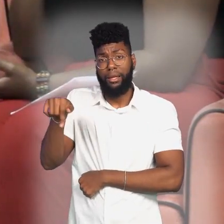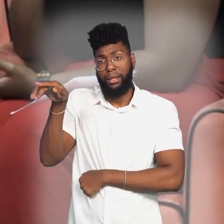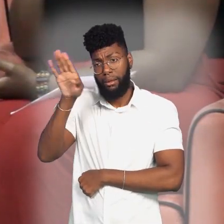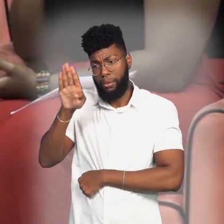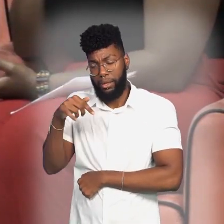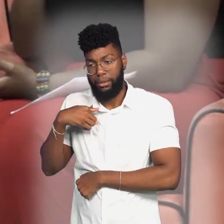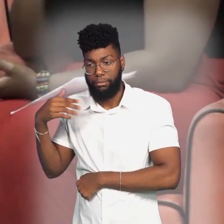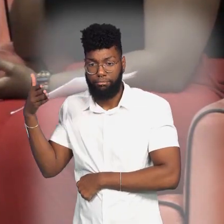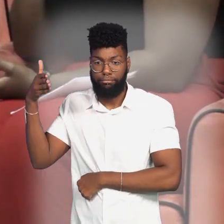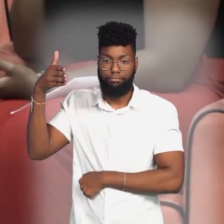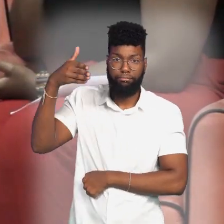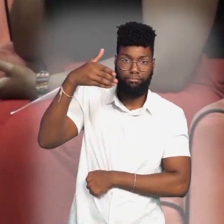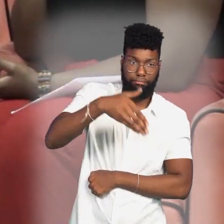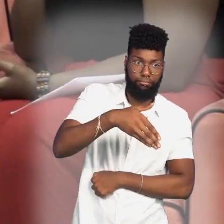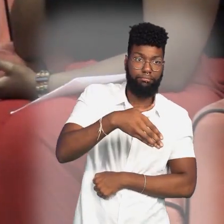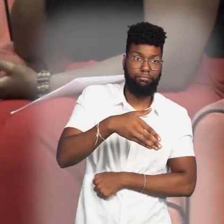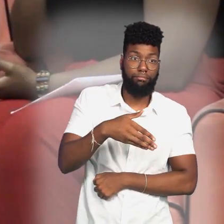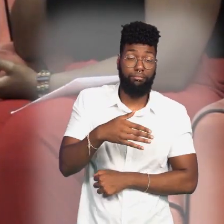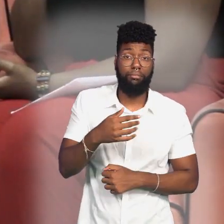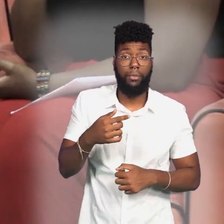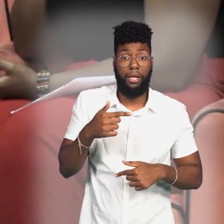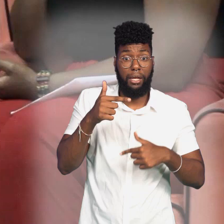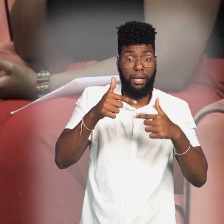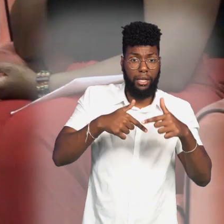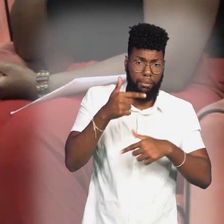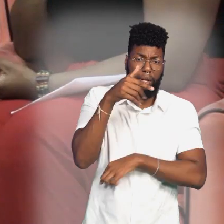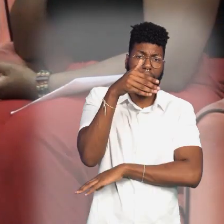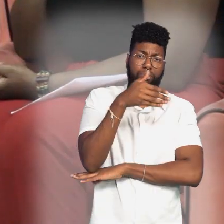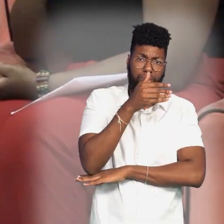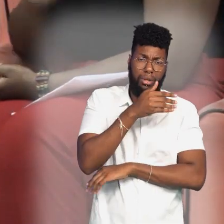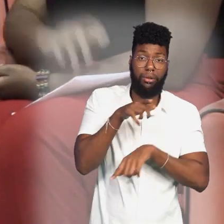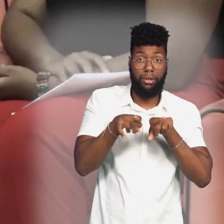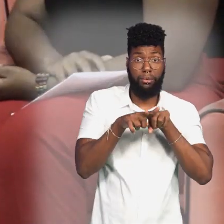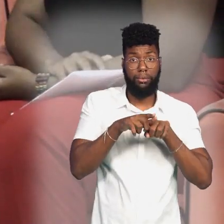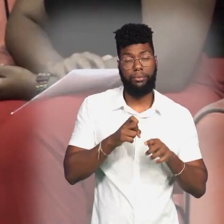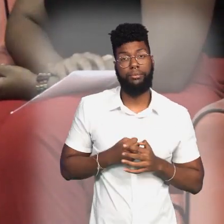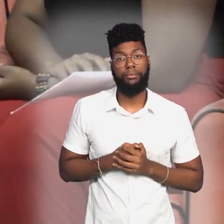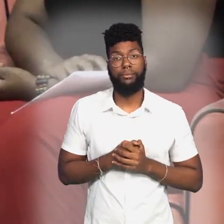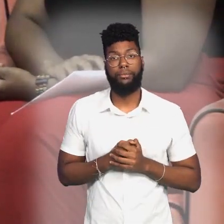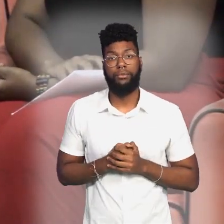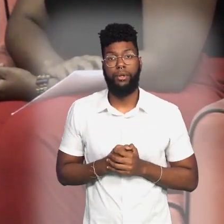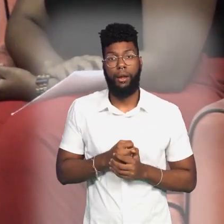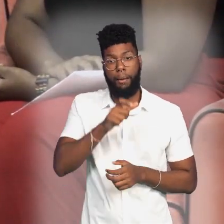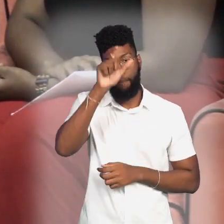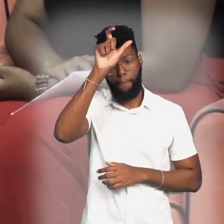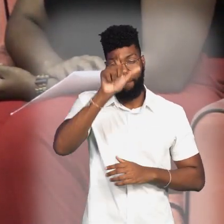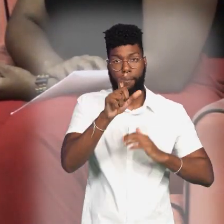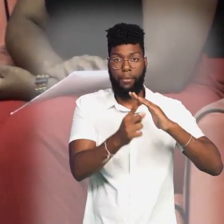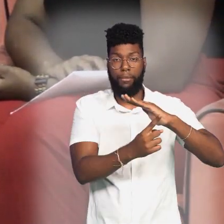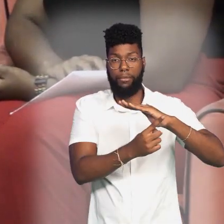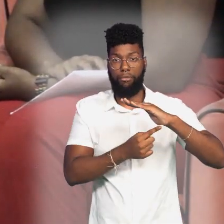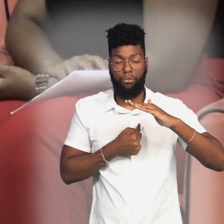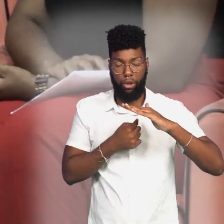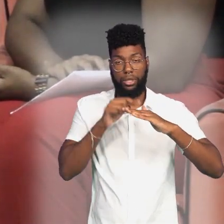tempo eu fazia meus eventos e trabalhava no hotel. E uma desse cliente era a Embaixada do